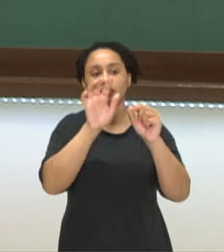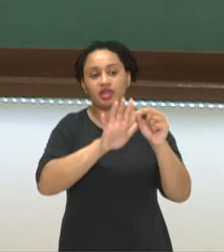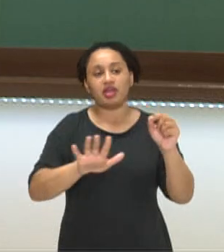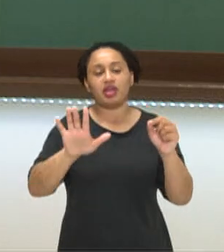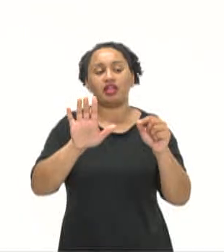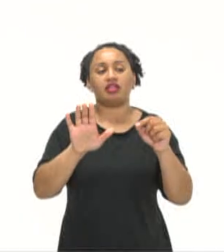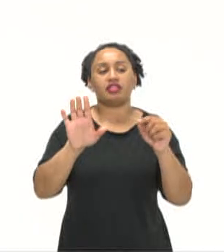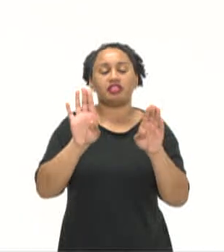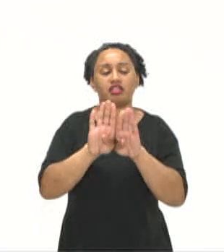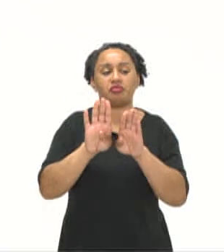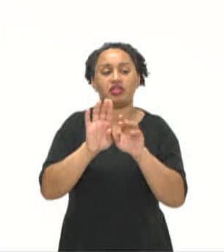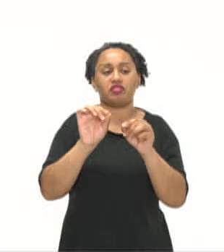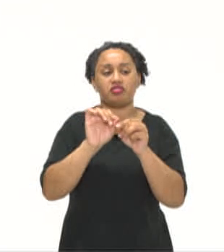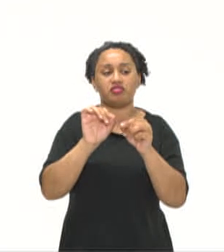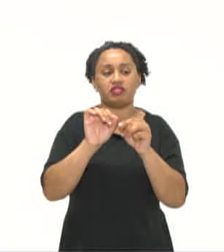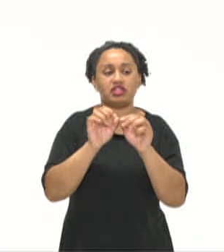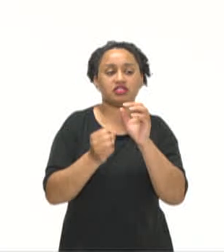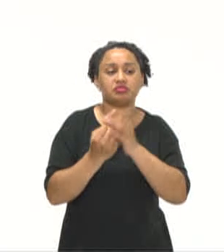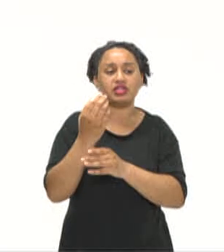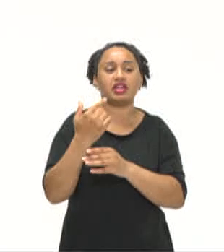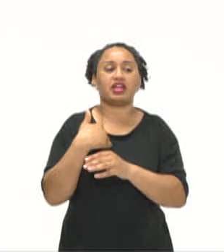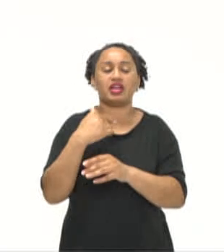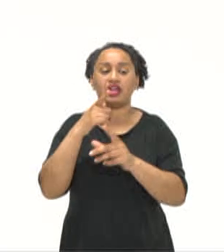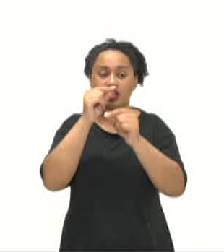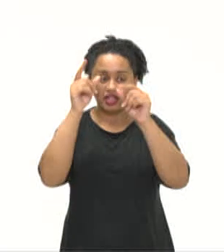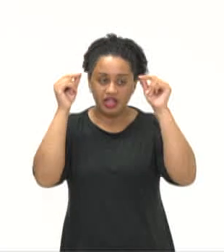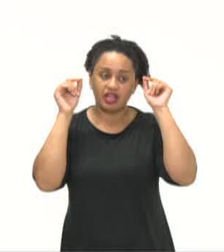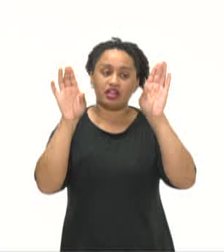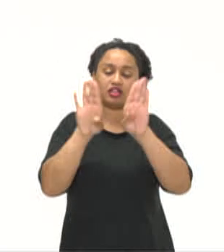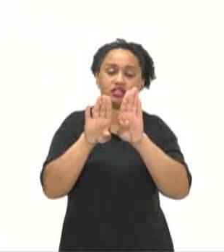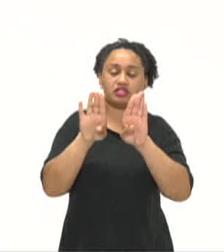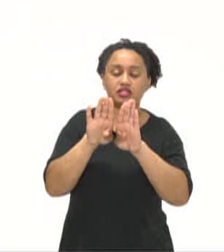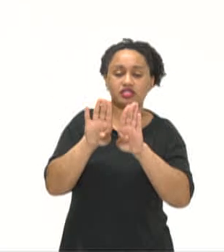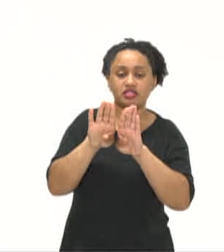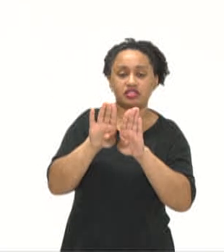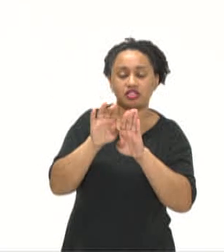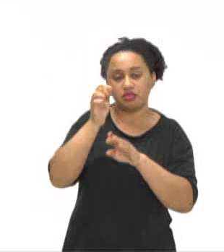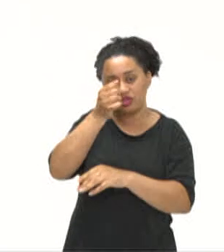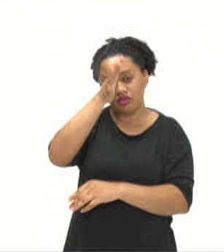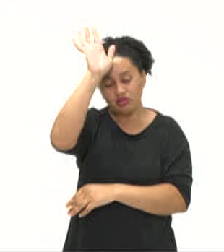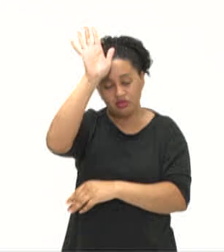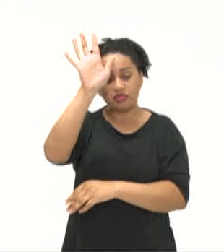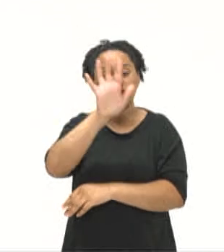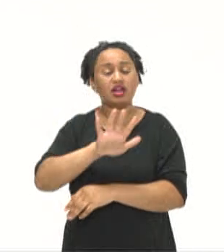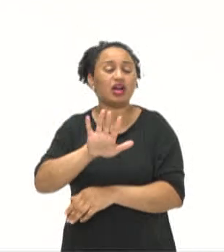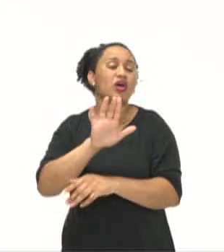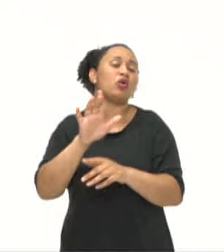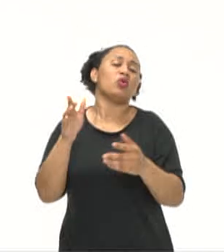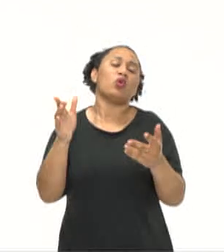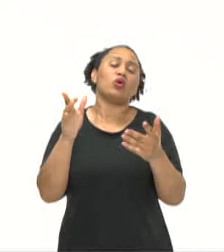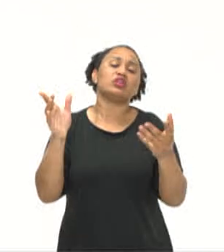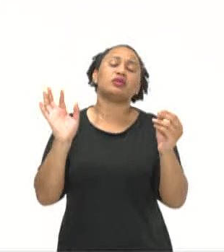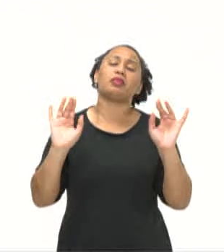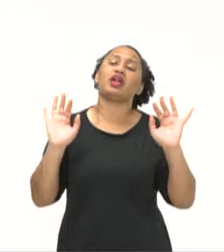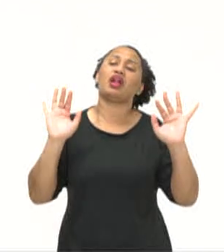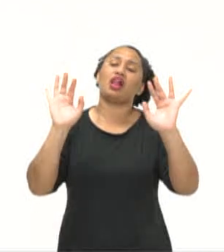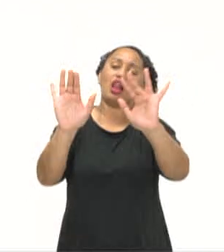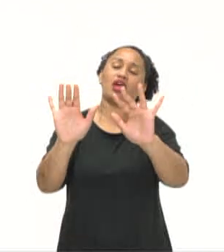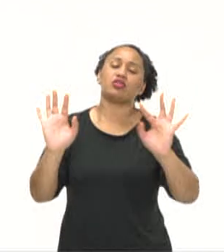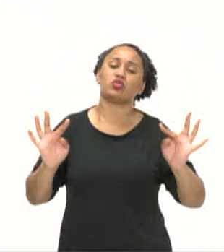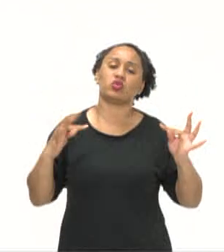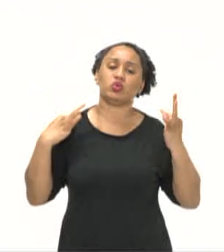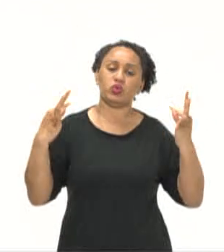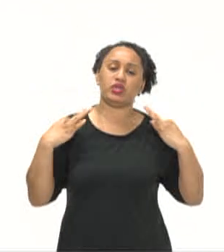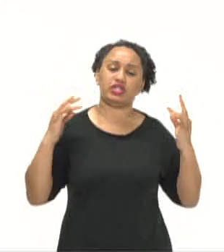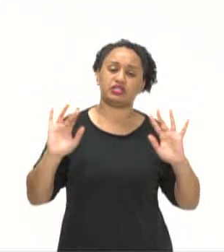região formaram-se civilizações como a grega e a romana, cujas ruínas atraem milhares de turistas do mundo